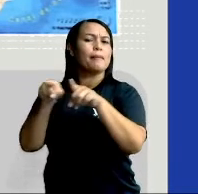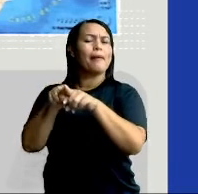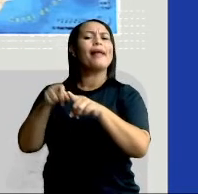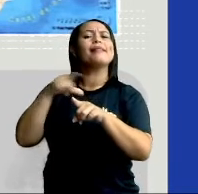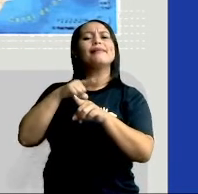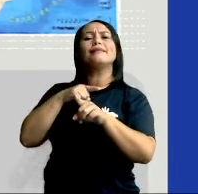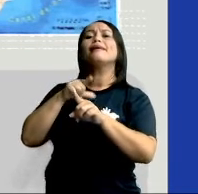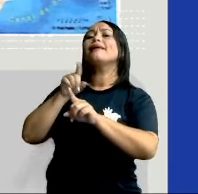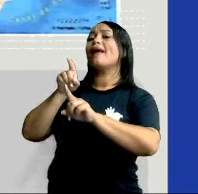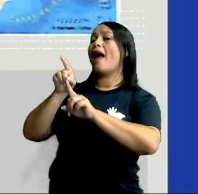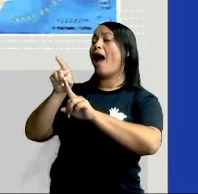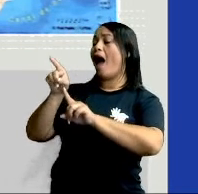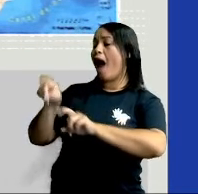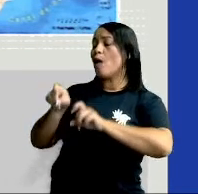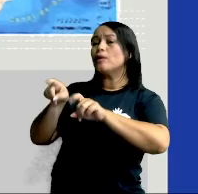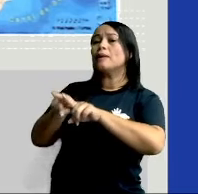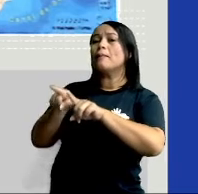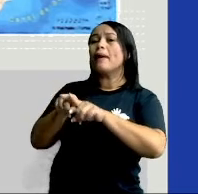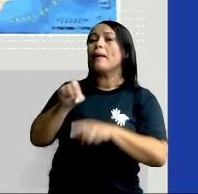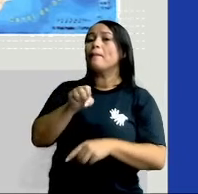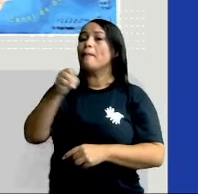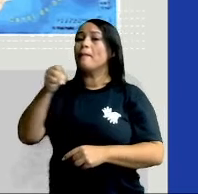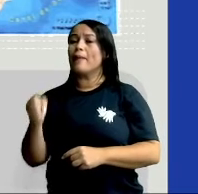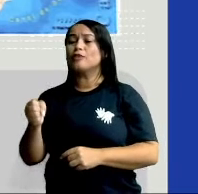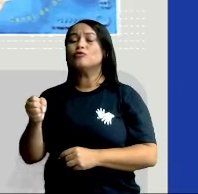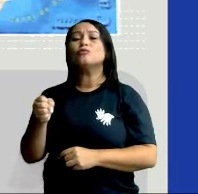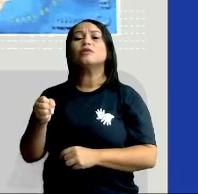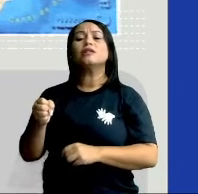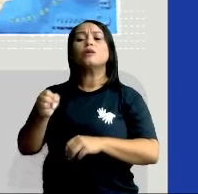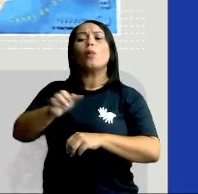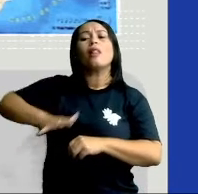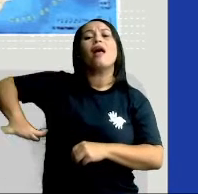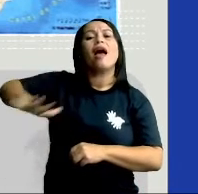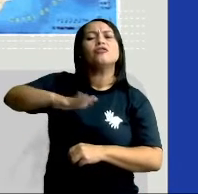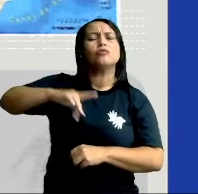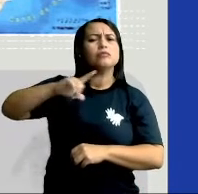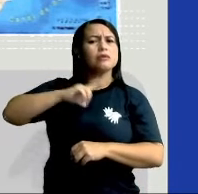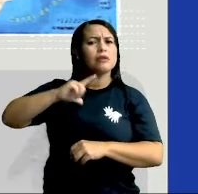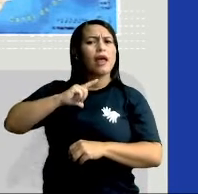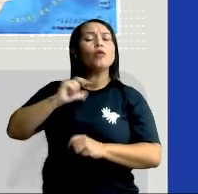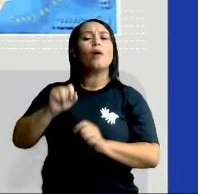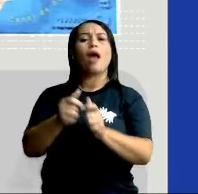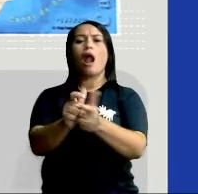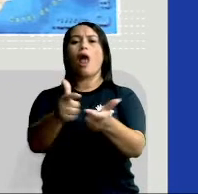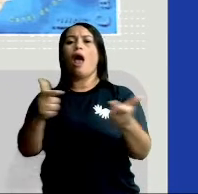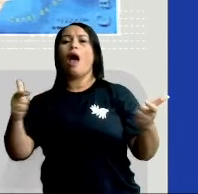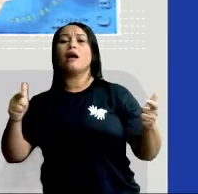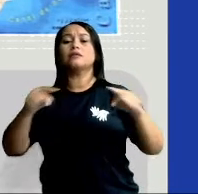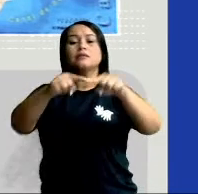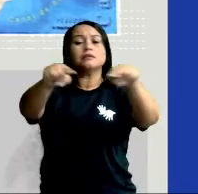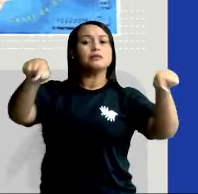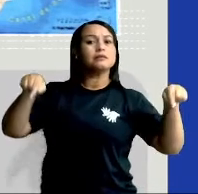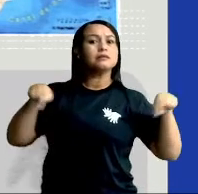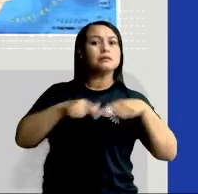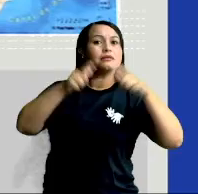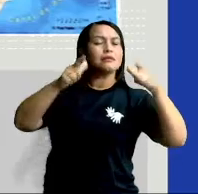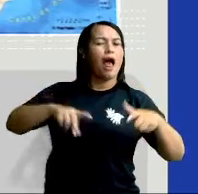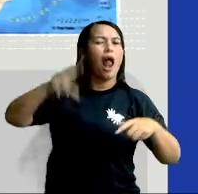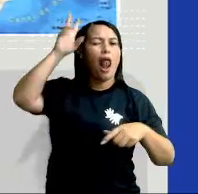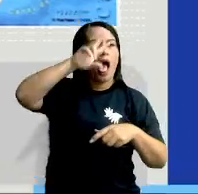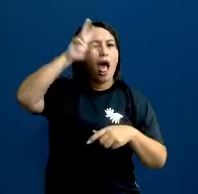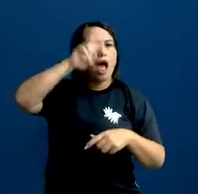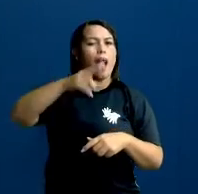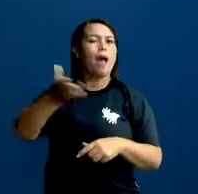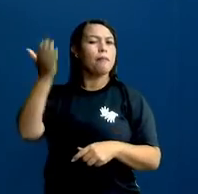atividades agropastoris na região, assim adquirindo grandes quantidades de terras. Lembra lá, que a